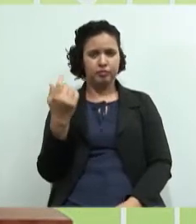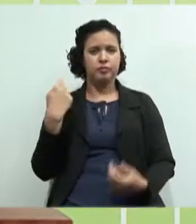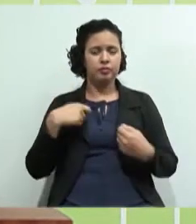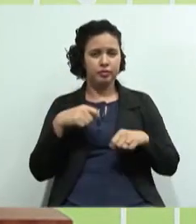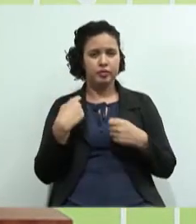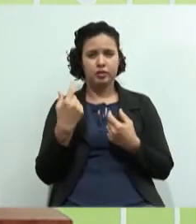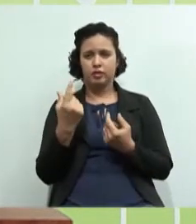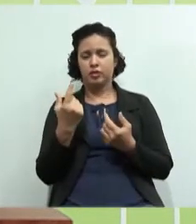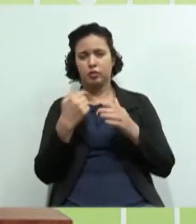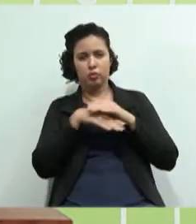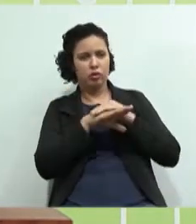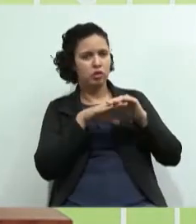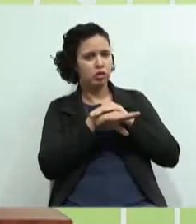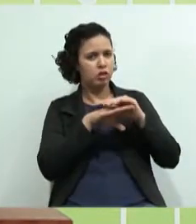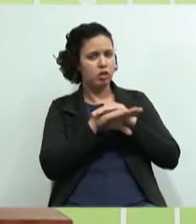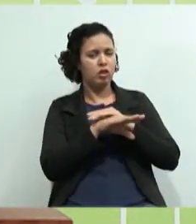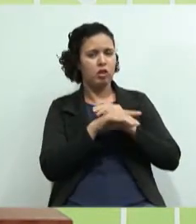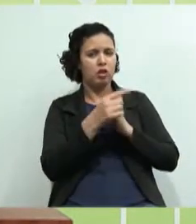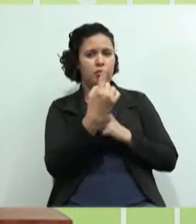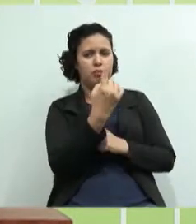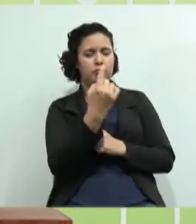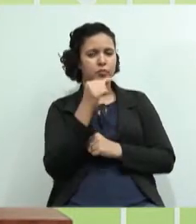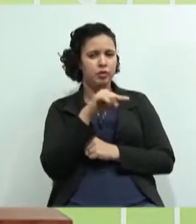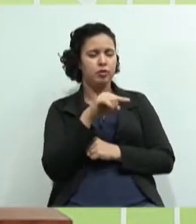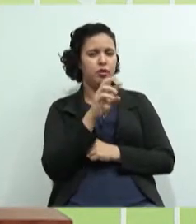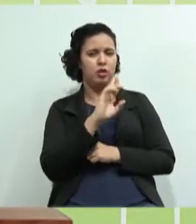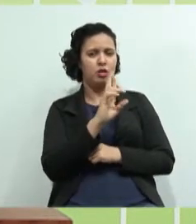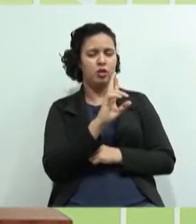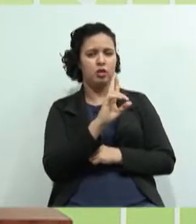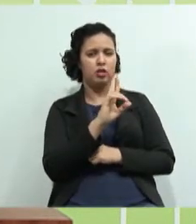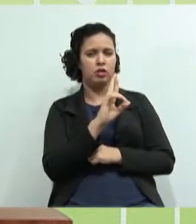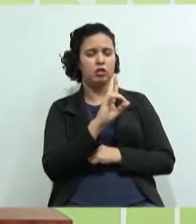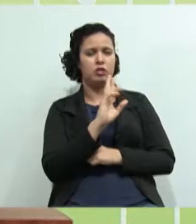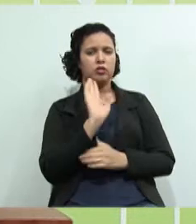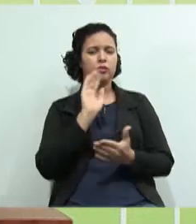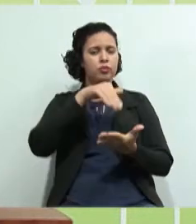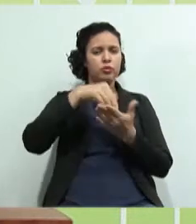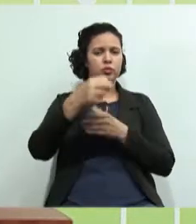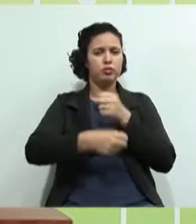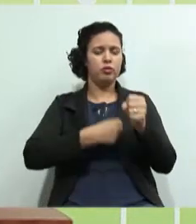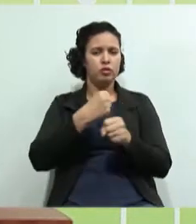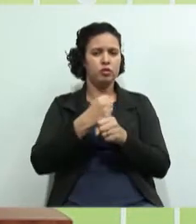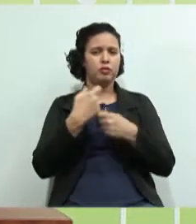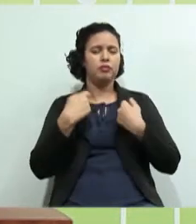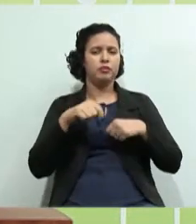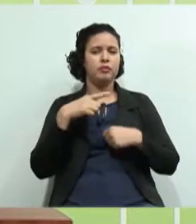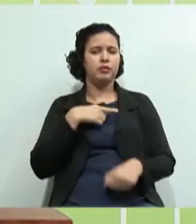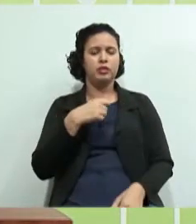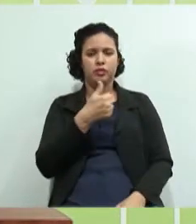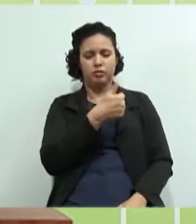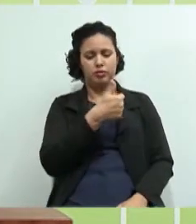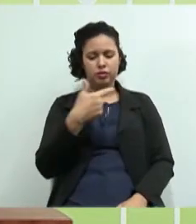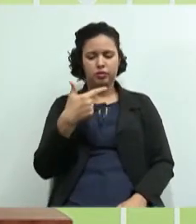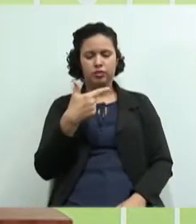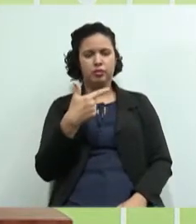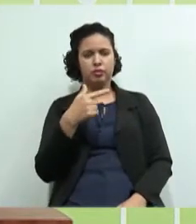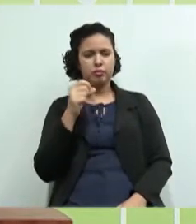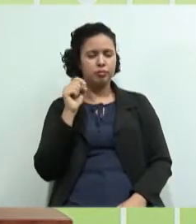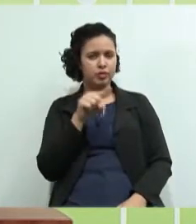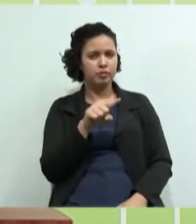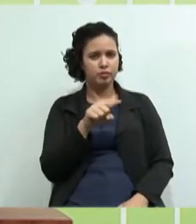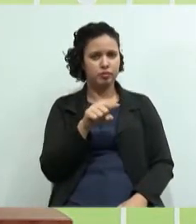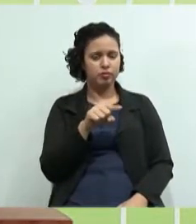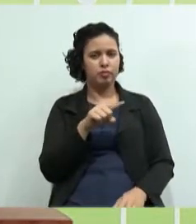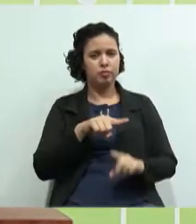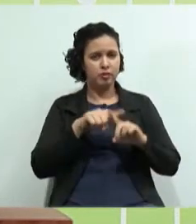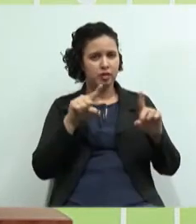guardar R$1.000 todos os meses. Ao longo de um ano tu tem que ter 12 mil. Mas espera aí, chegou ali no quarto mês você conseguiu